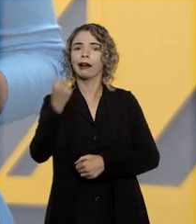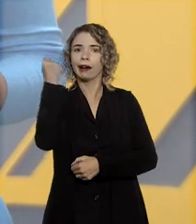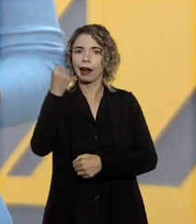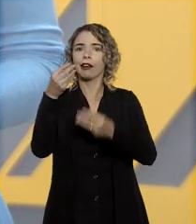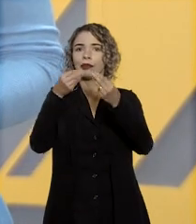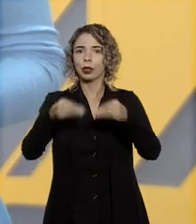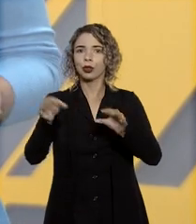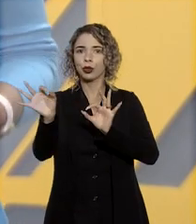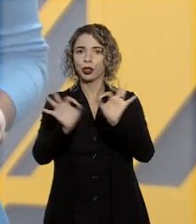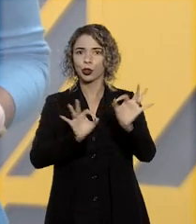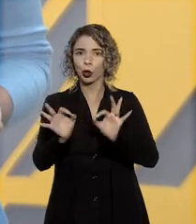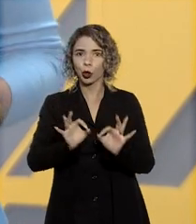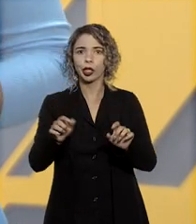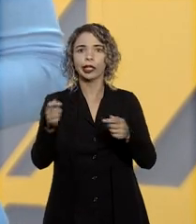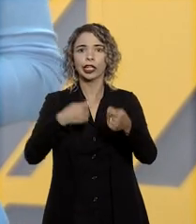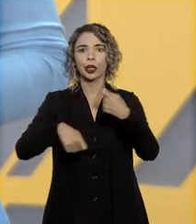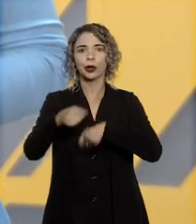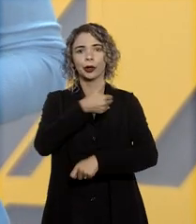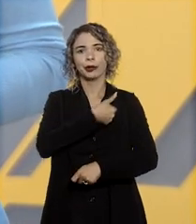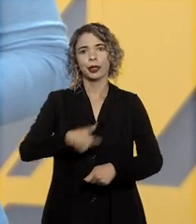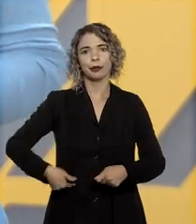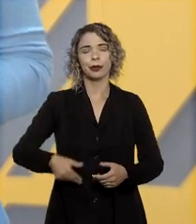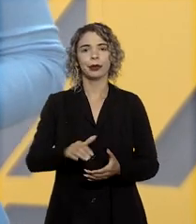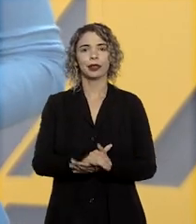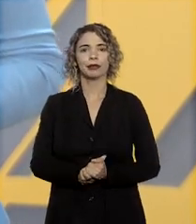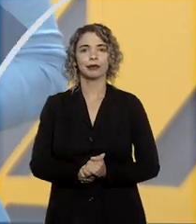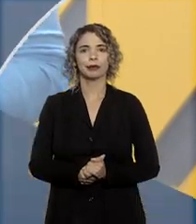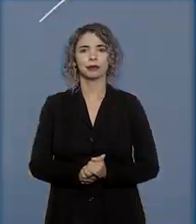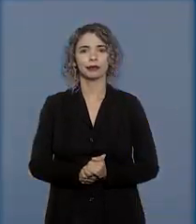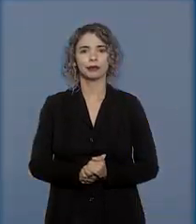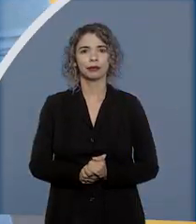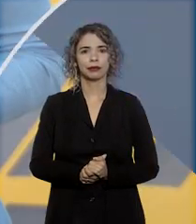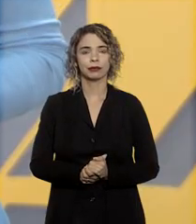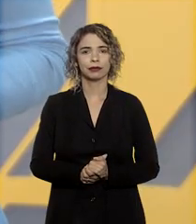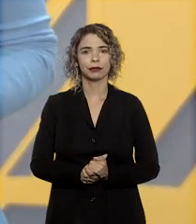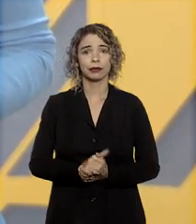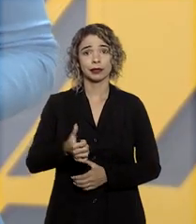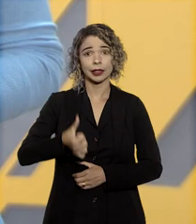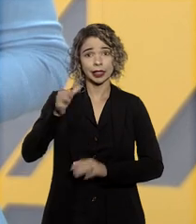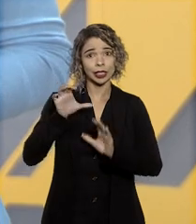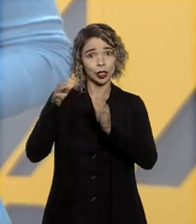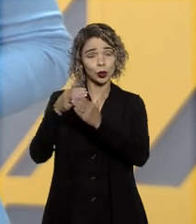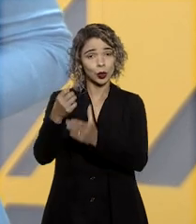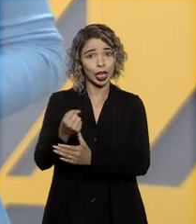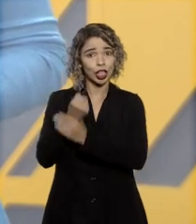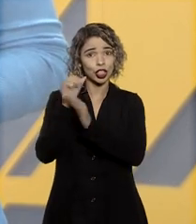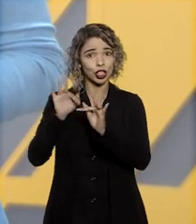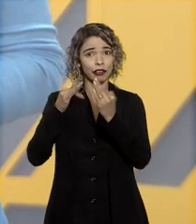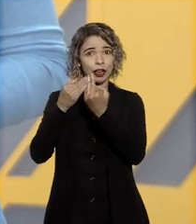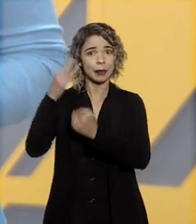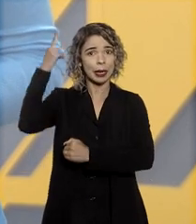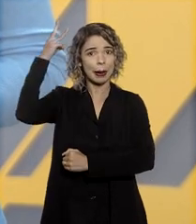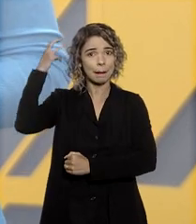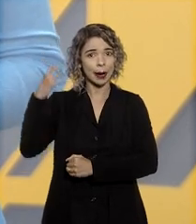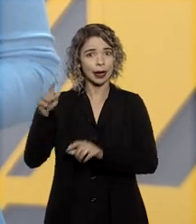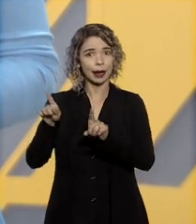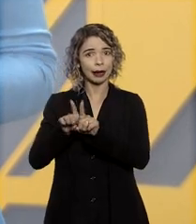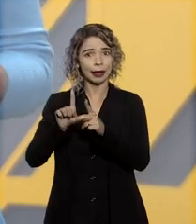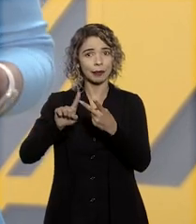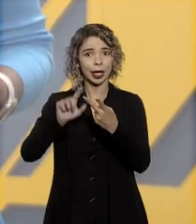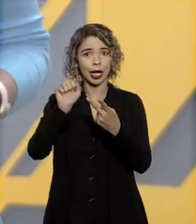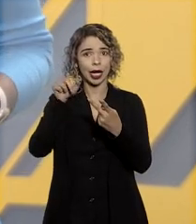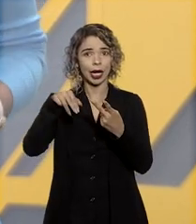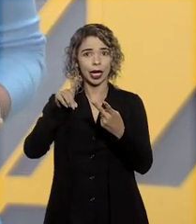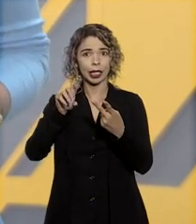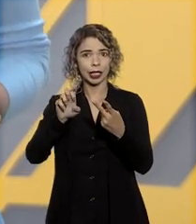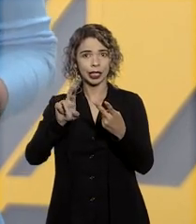ocorrência de grave lesão à ordem e à economia públicas. A sexta turma garantiu às famílias de Marielle Franco e